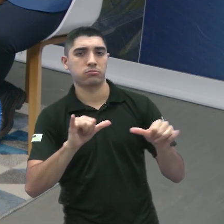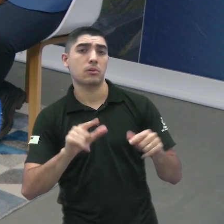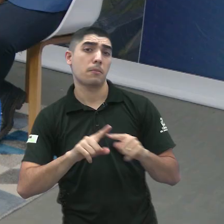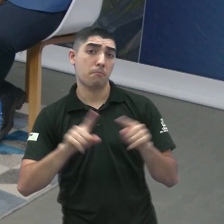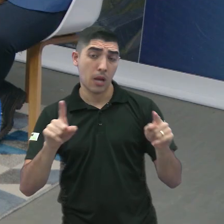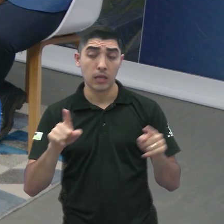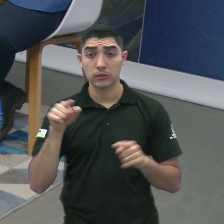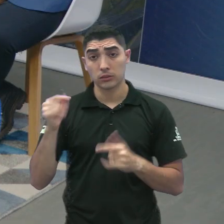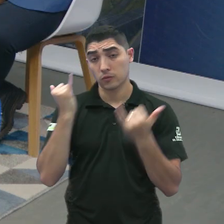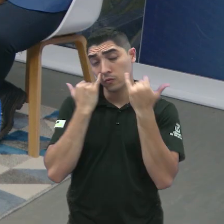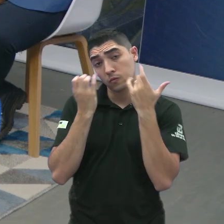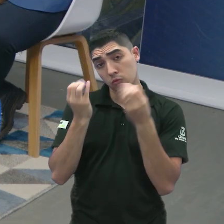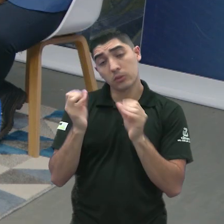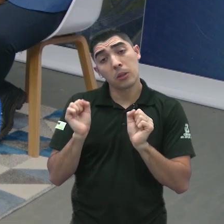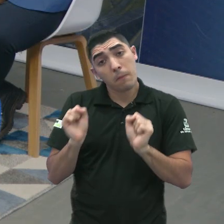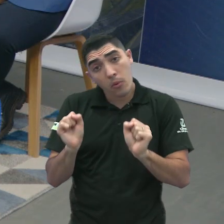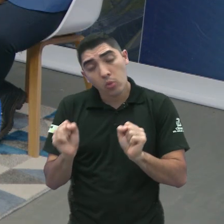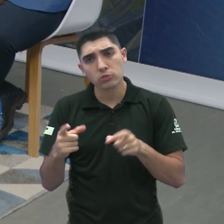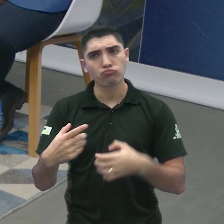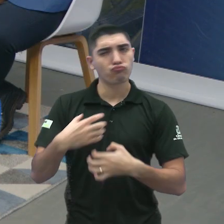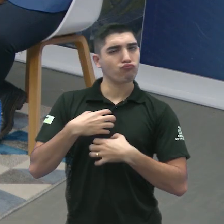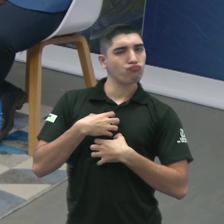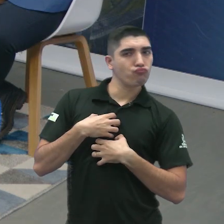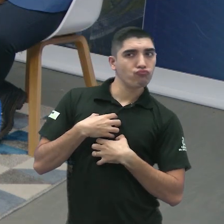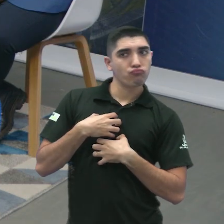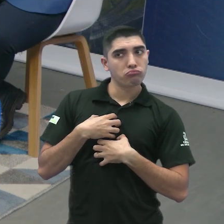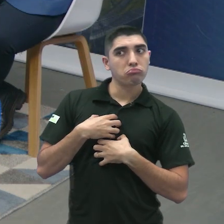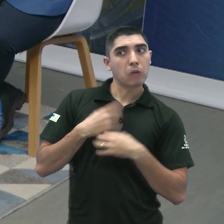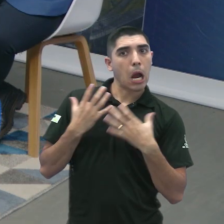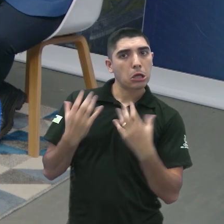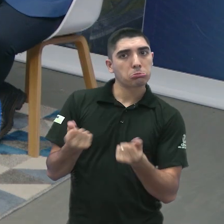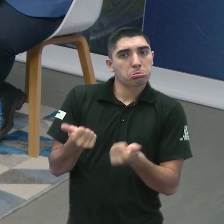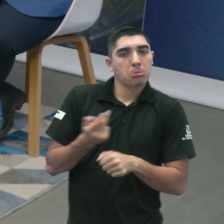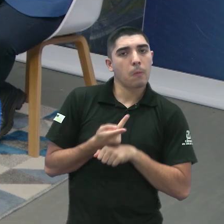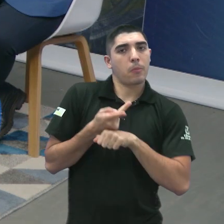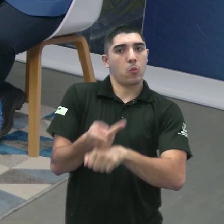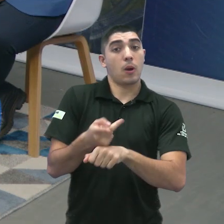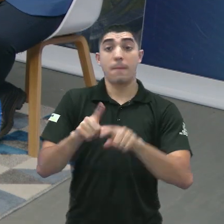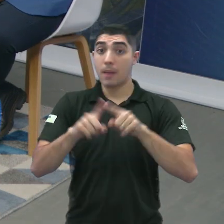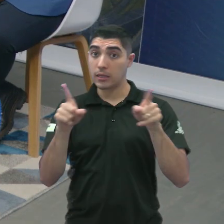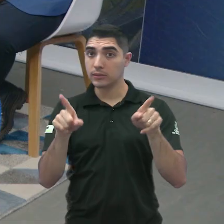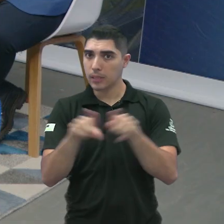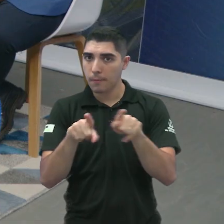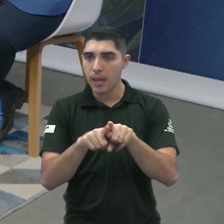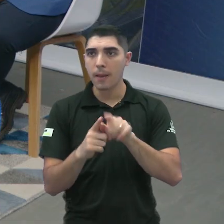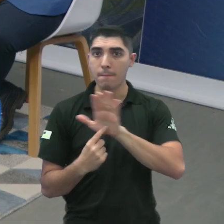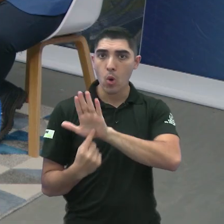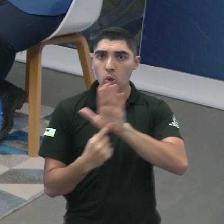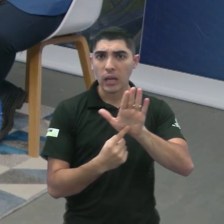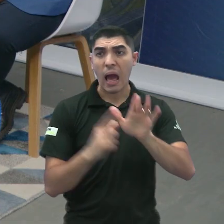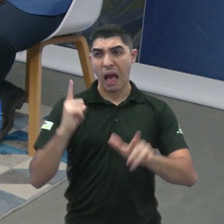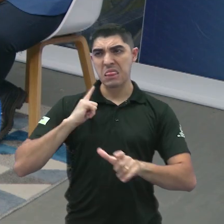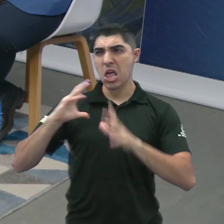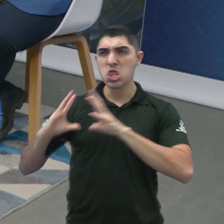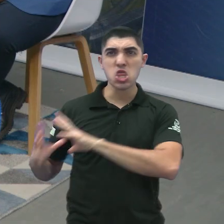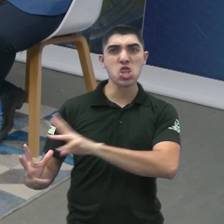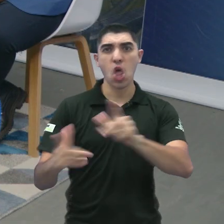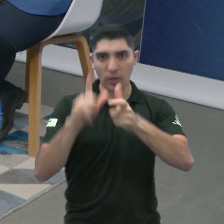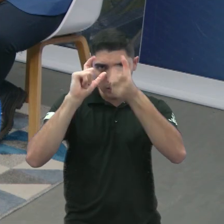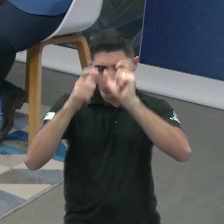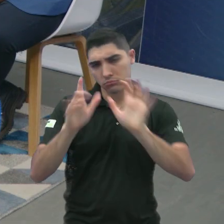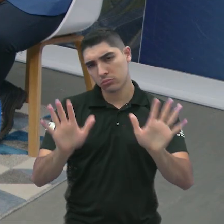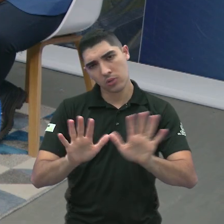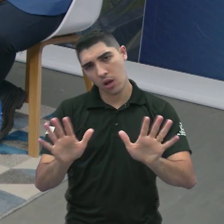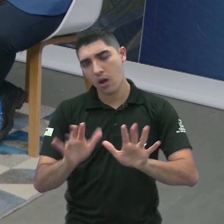necessariamente, acho que os números podem também trazer essa sensação, mas é importante a gente olhar dessa maneira também, né?